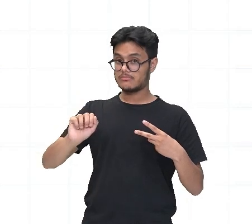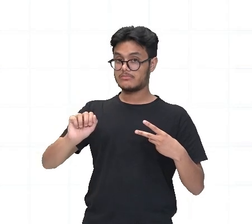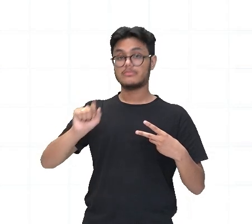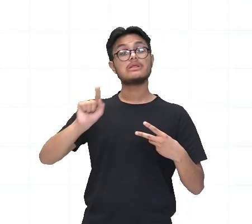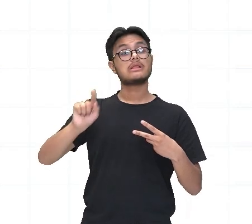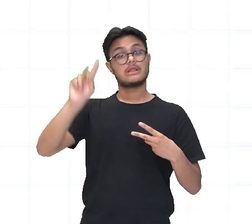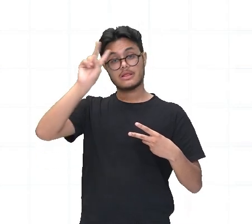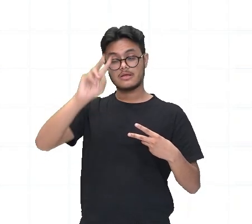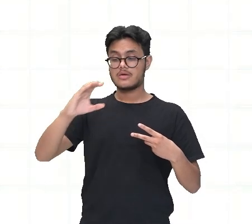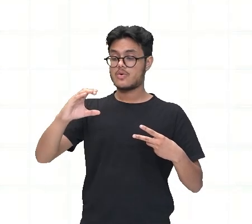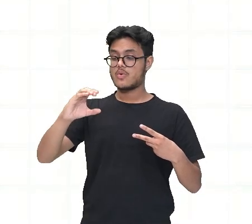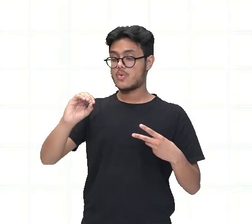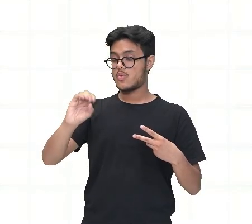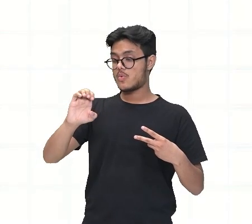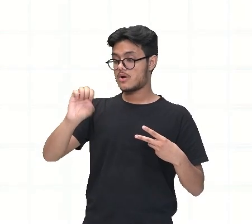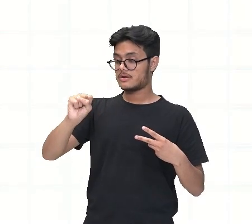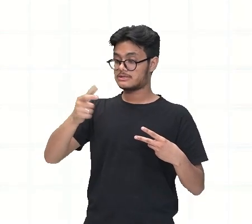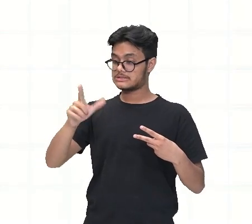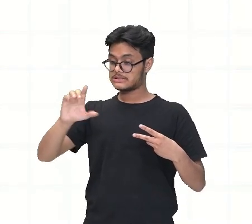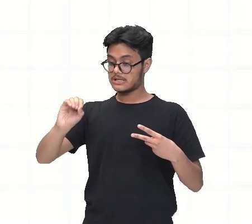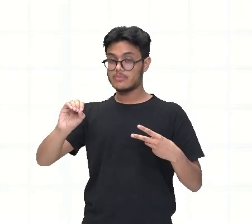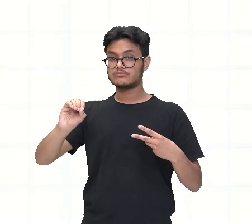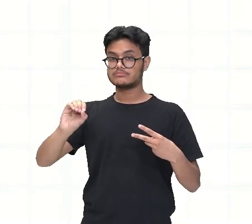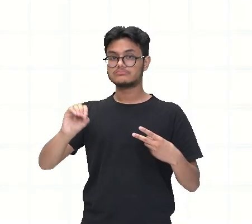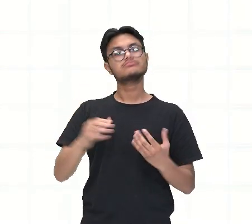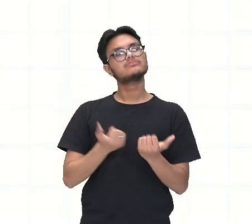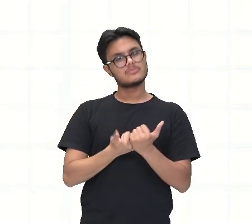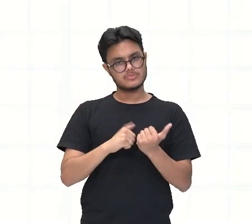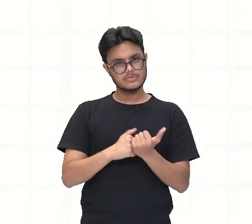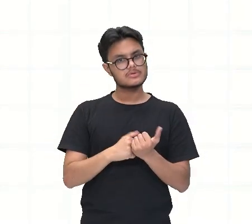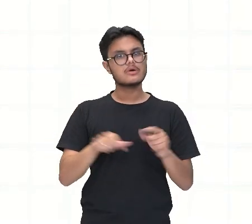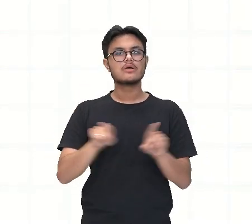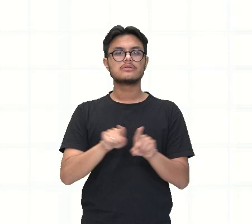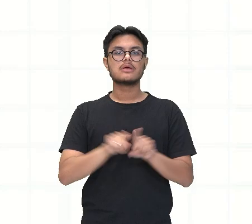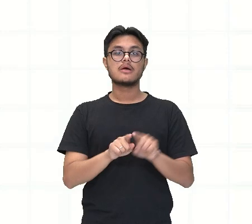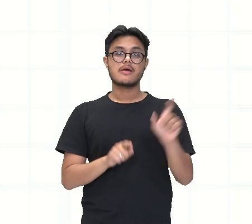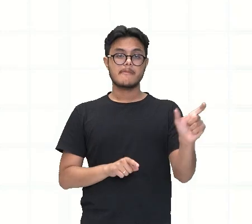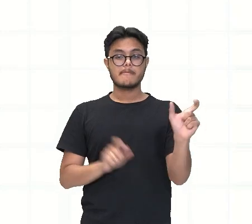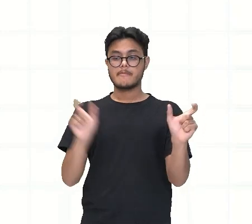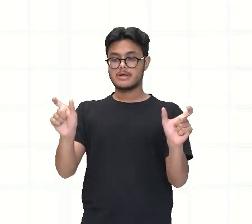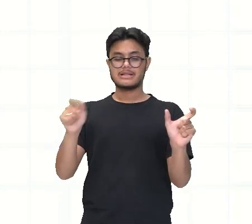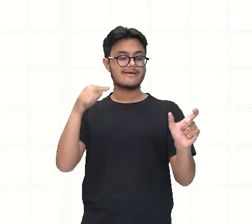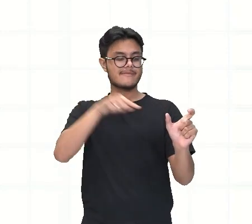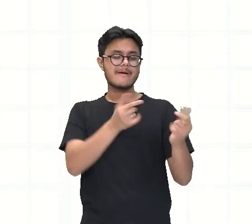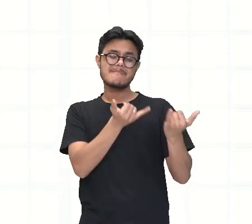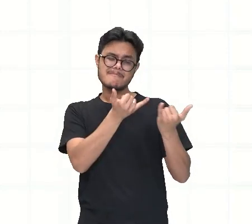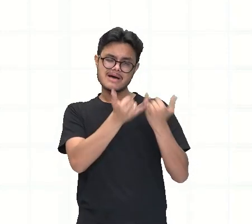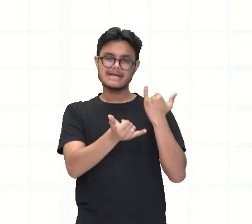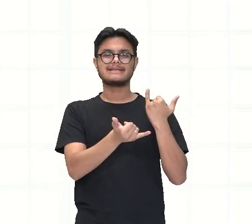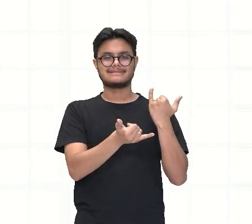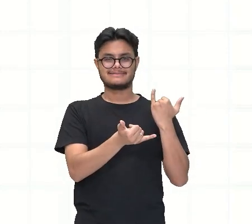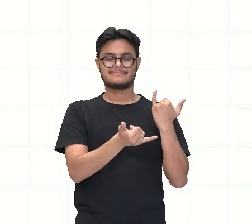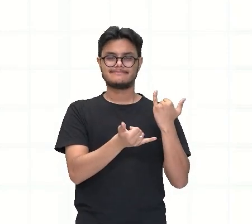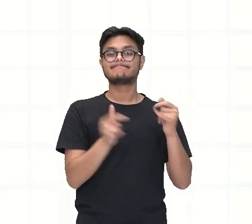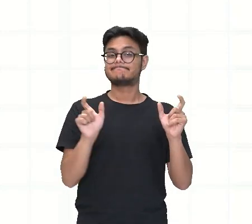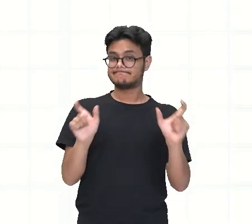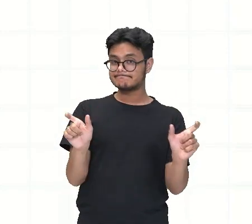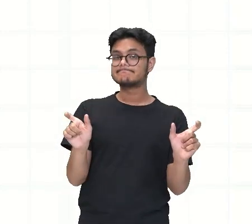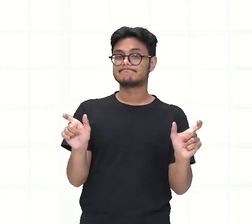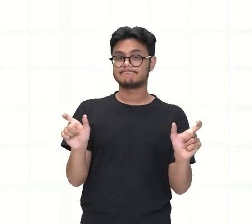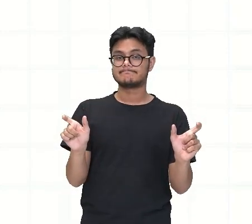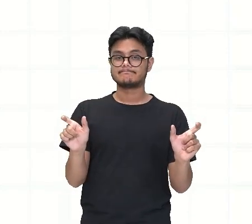por substituição, correto? E aí, essa substituição acontece quando uma palavra